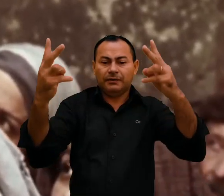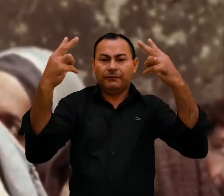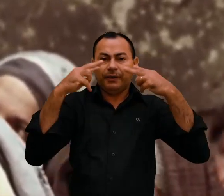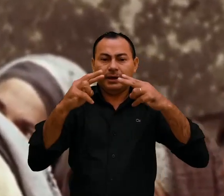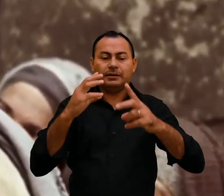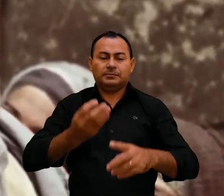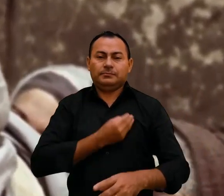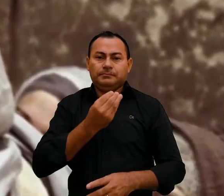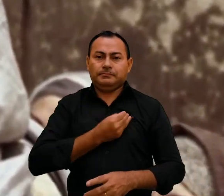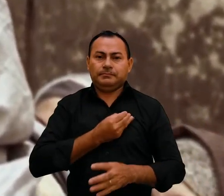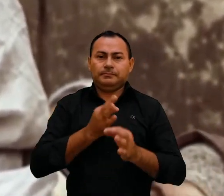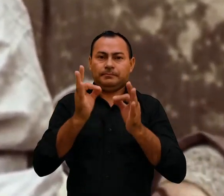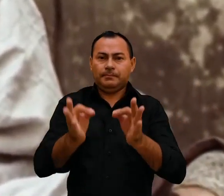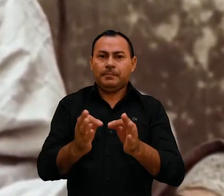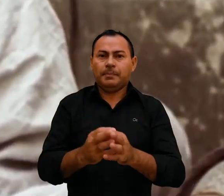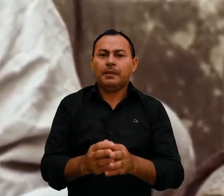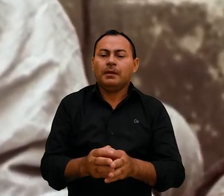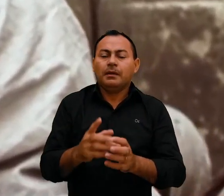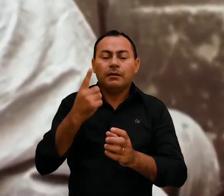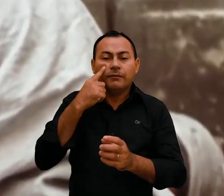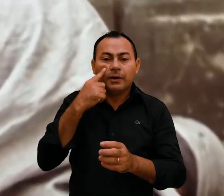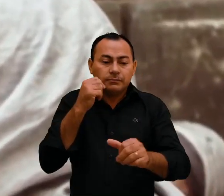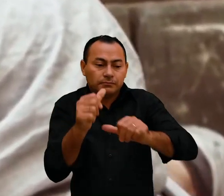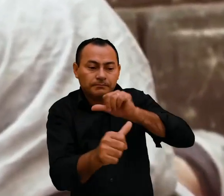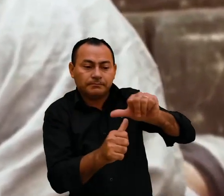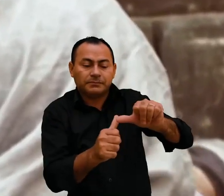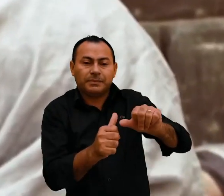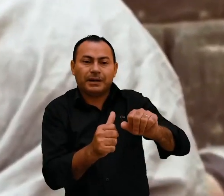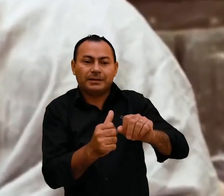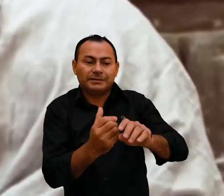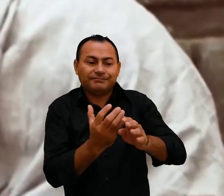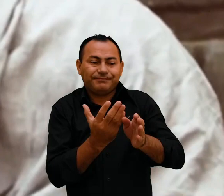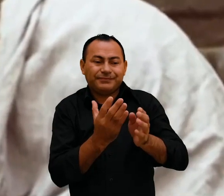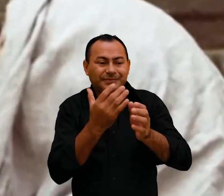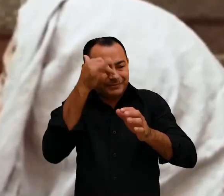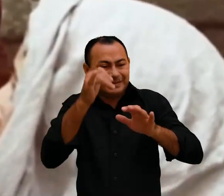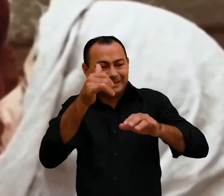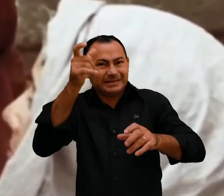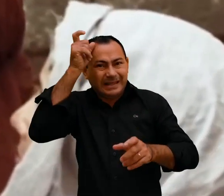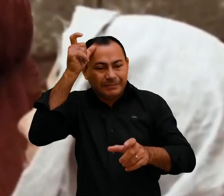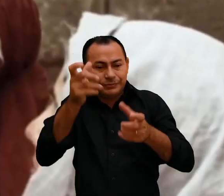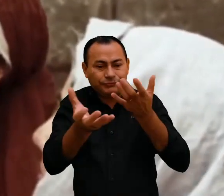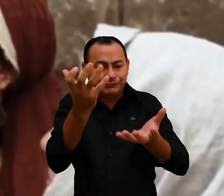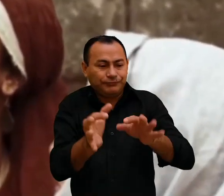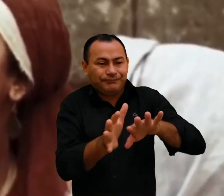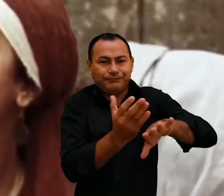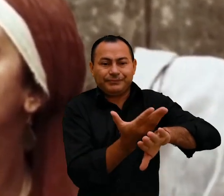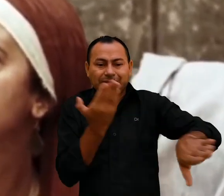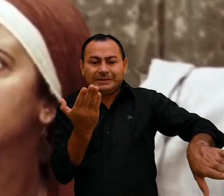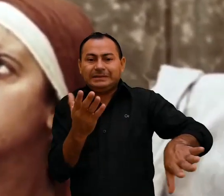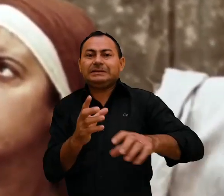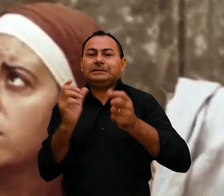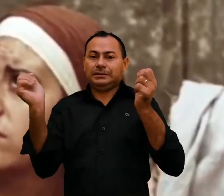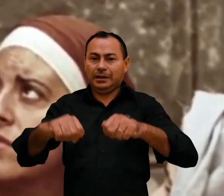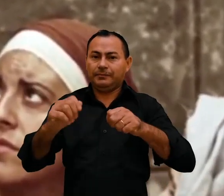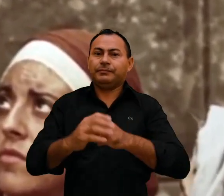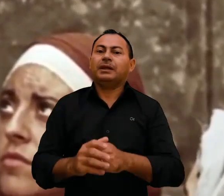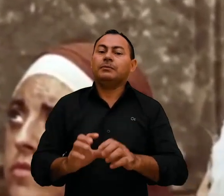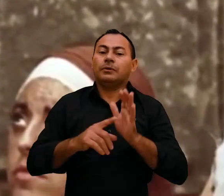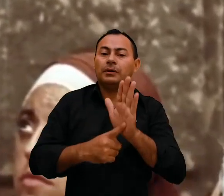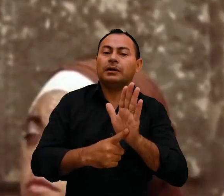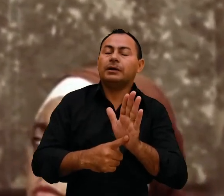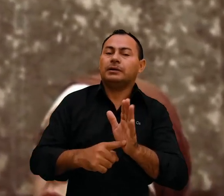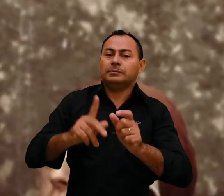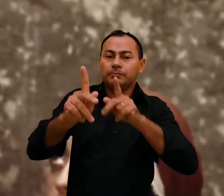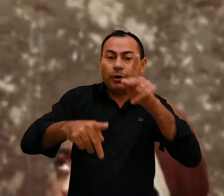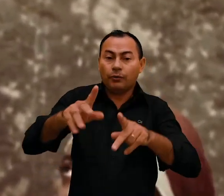a verdade se reencontrarem então e vem o sair da Armadilha do Diabo podemos colocar tudo isso de outra forma